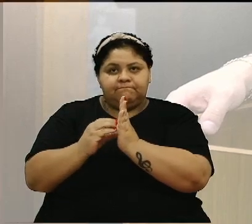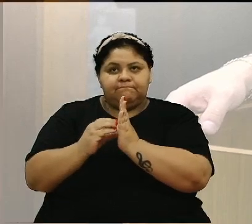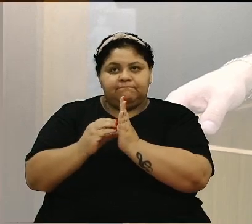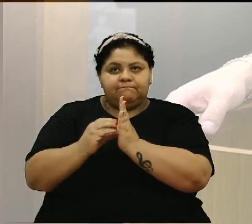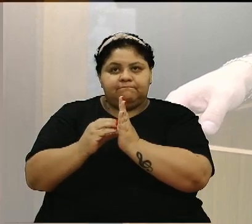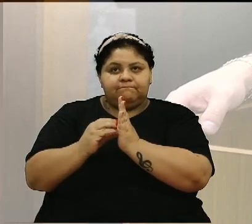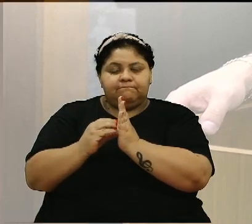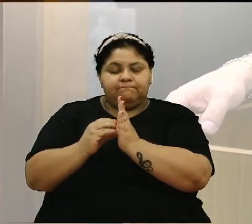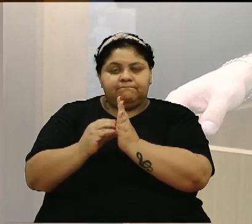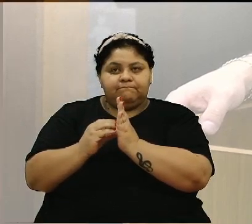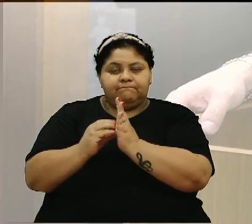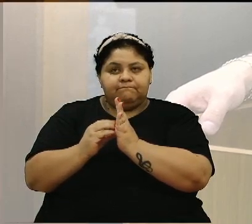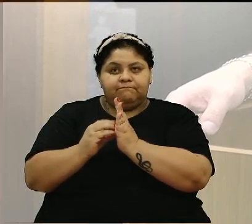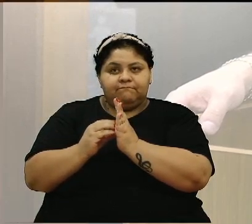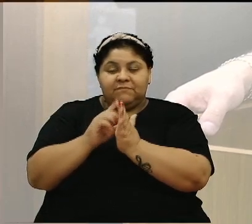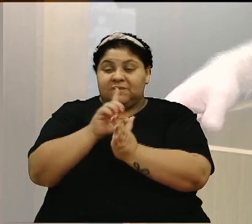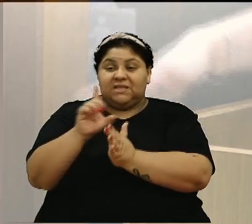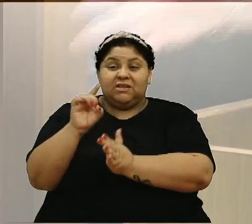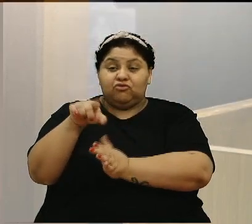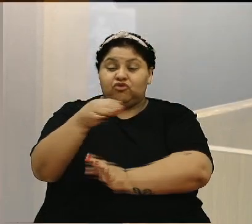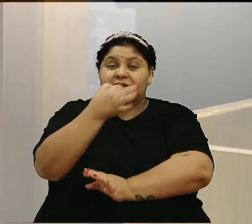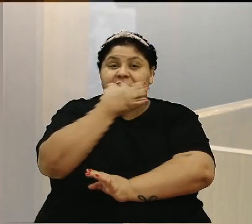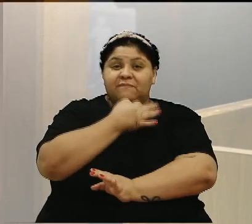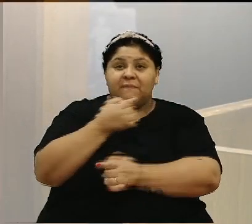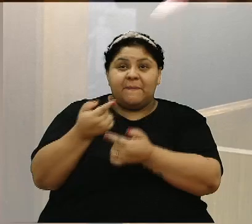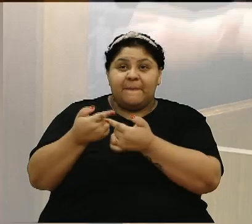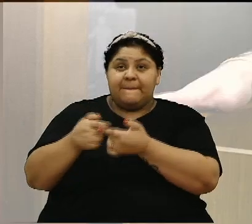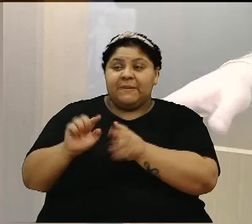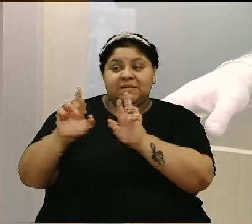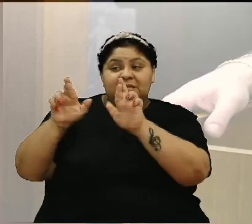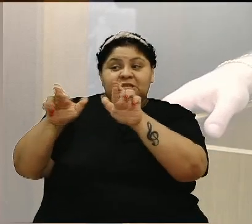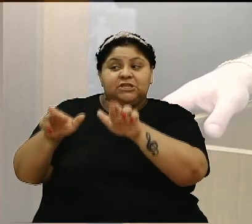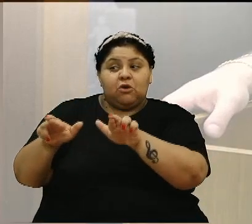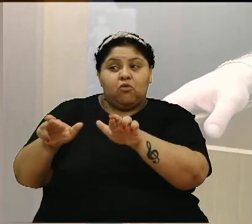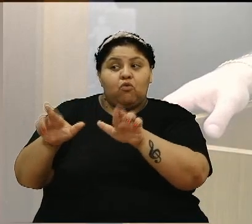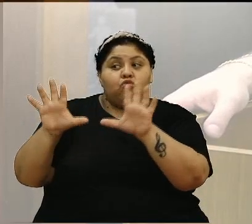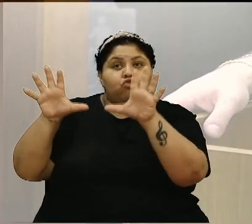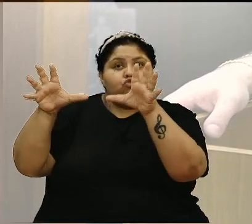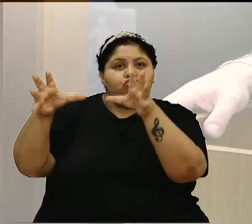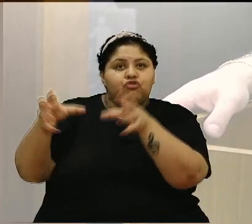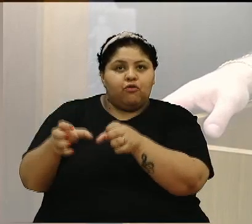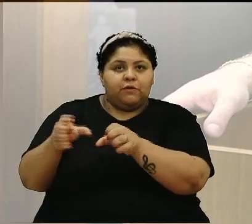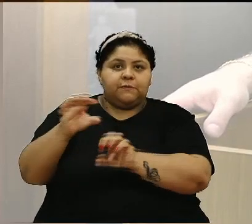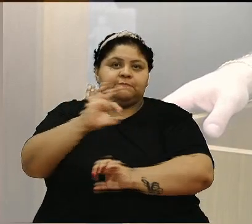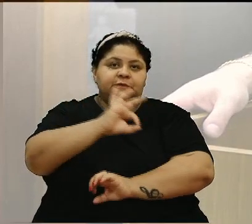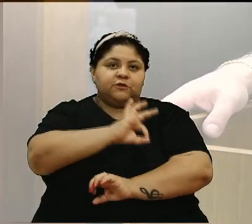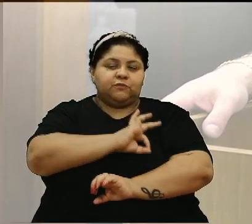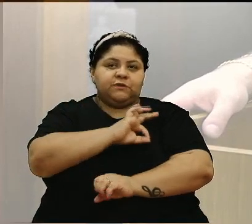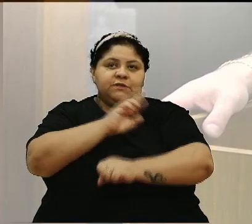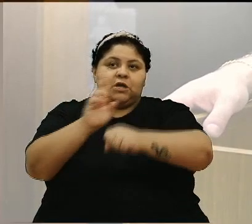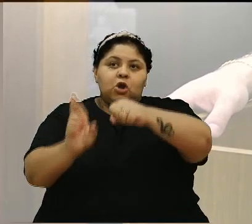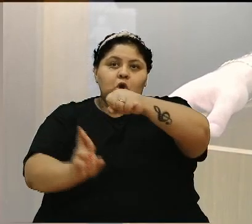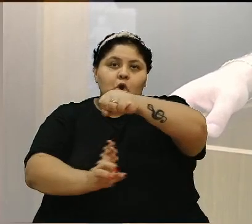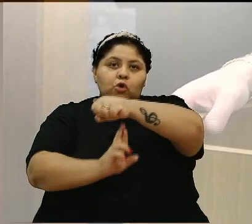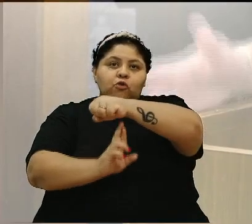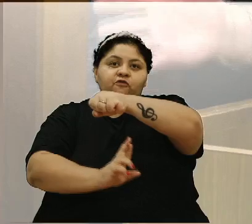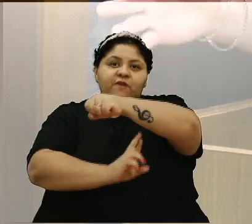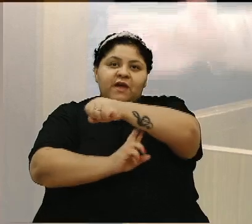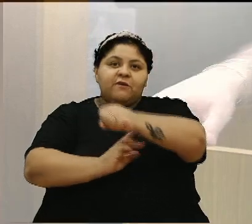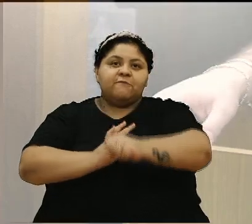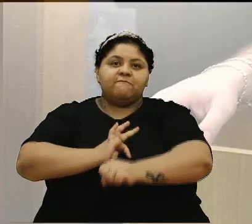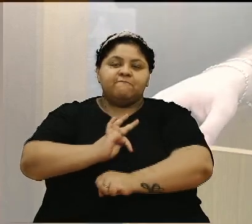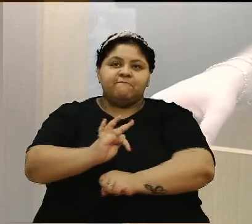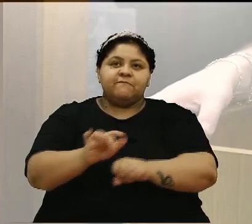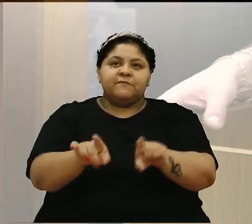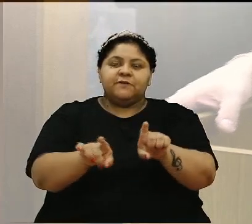atua não somente em Caxias do Sul, mas em toda a nossa região, que é os policiais rodoviários federais. Bem